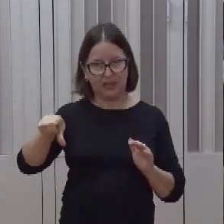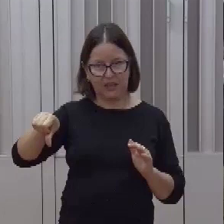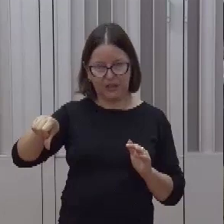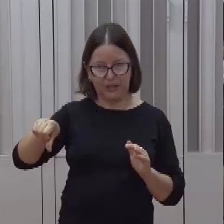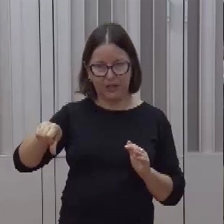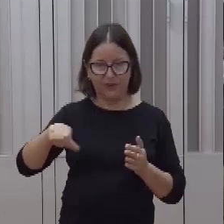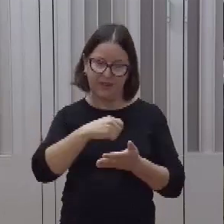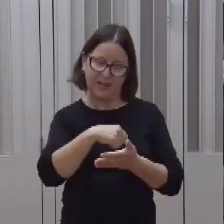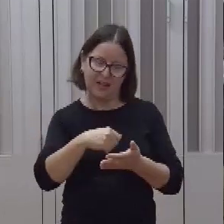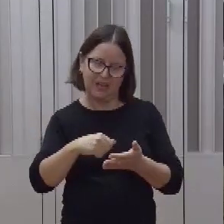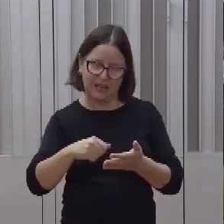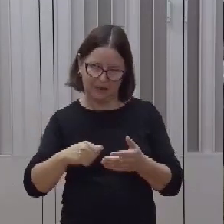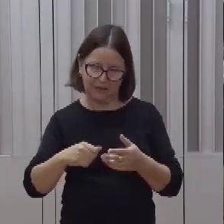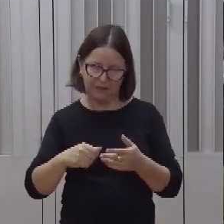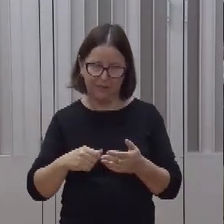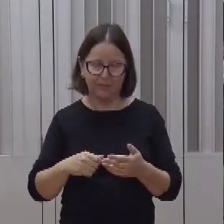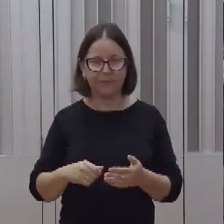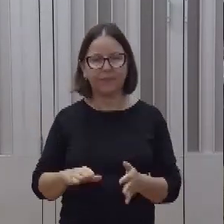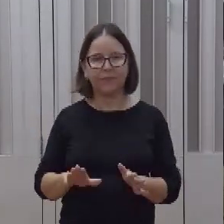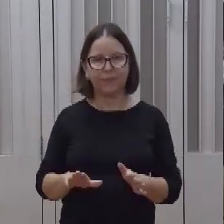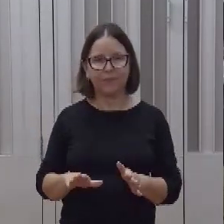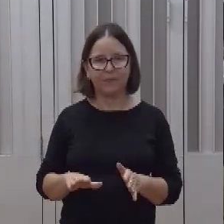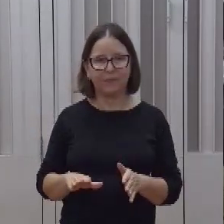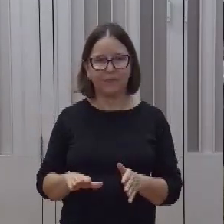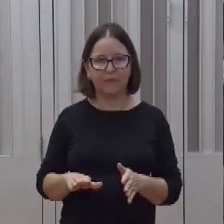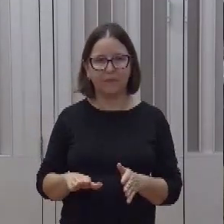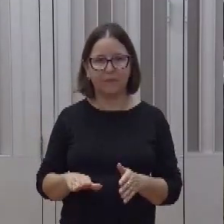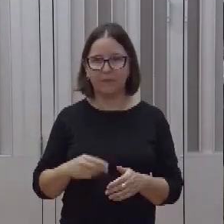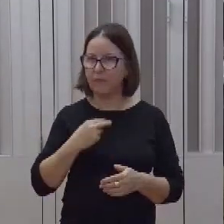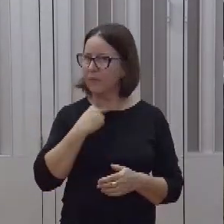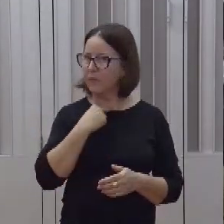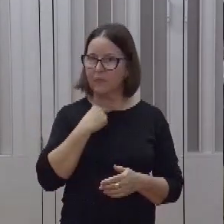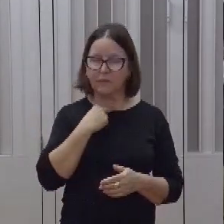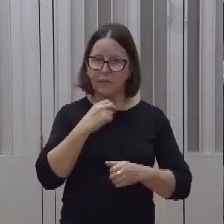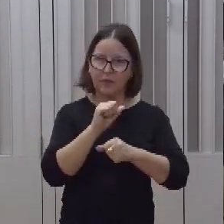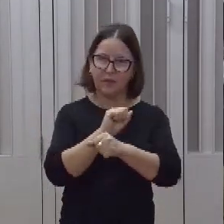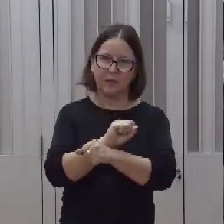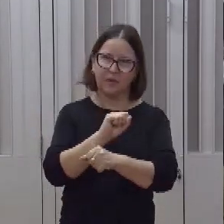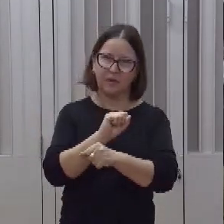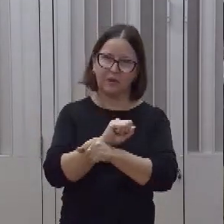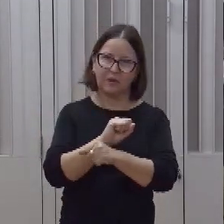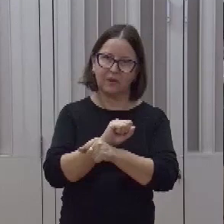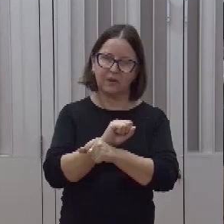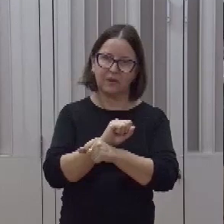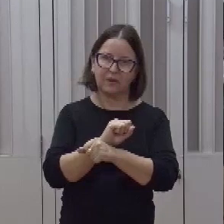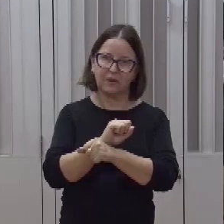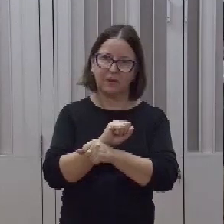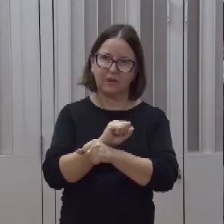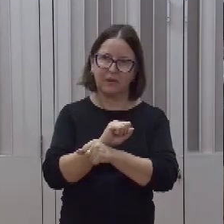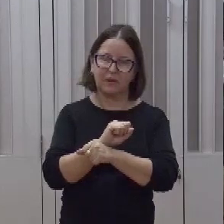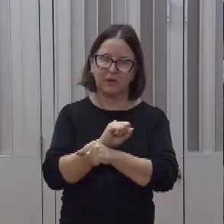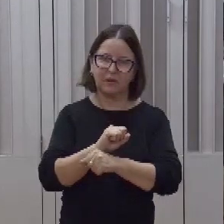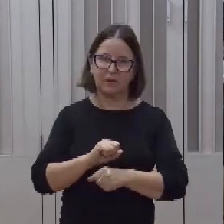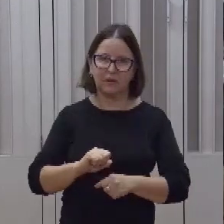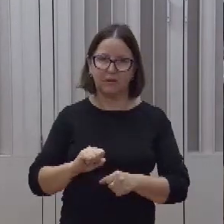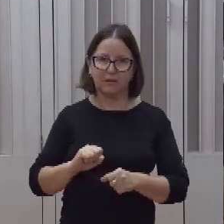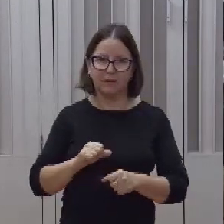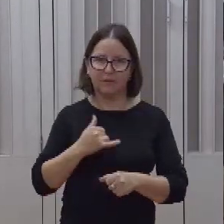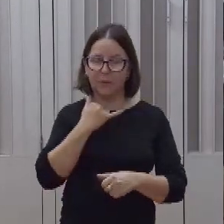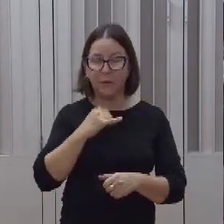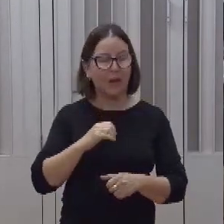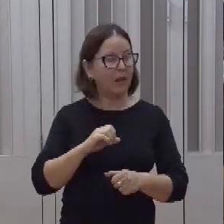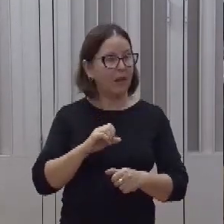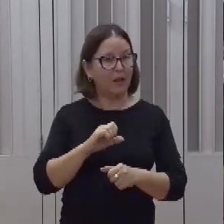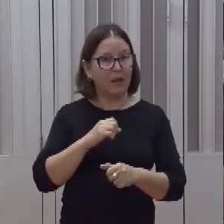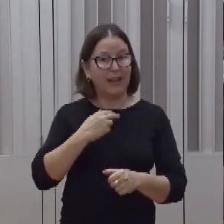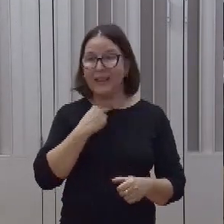o seguinte: não podemos esperar, não podemos separar